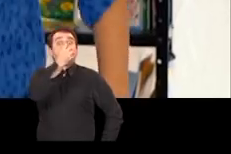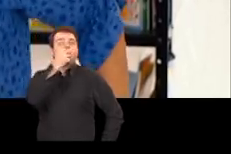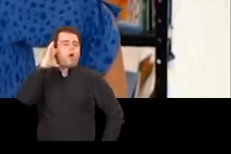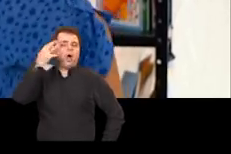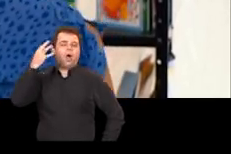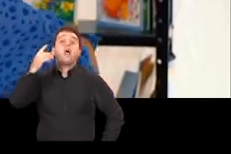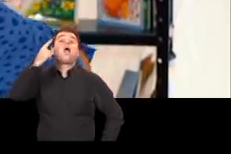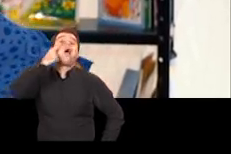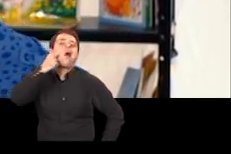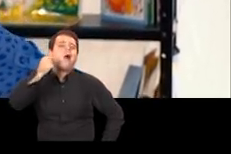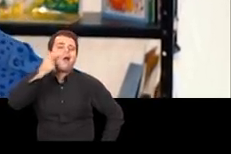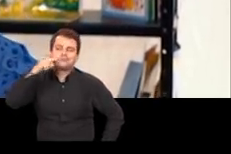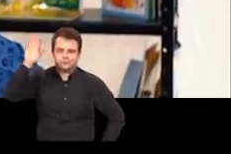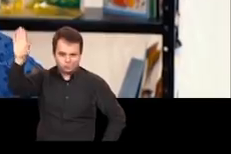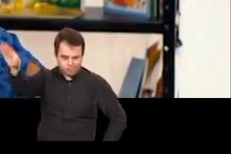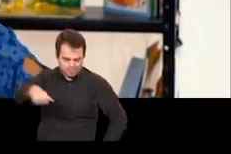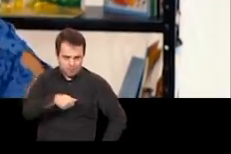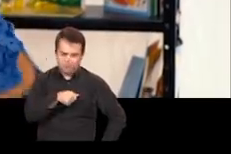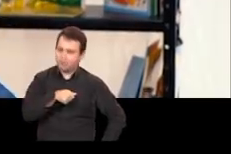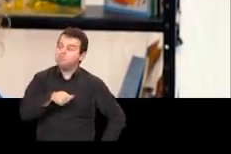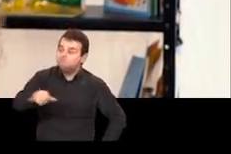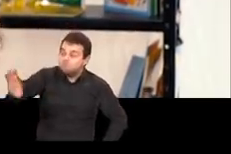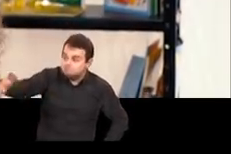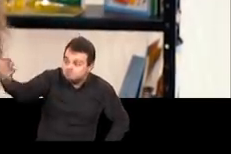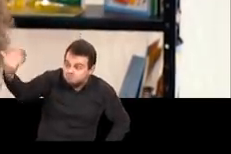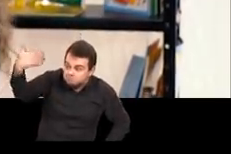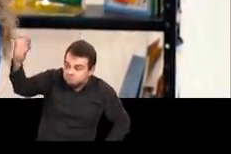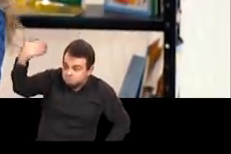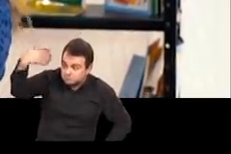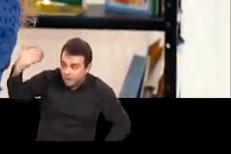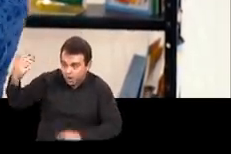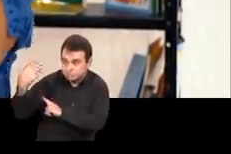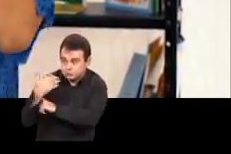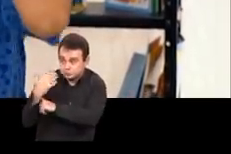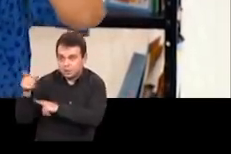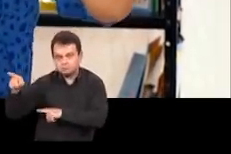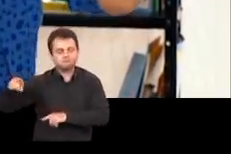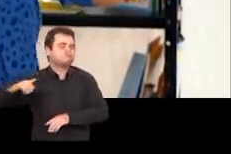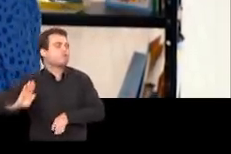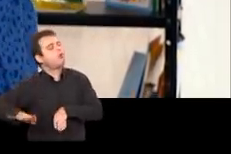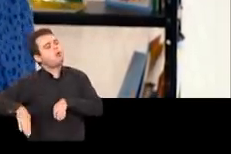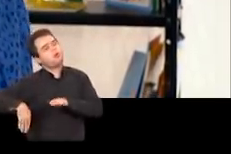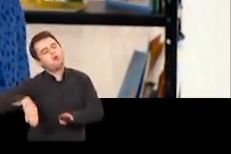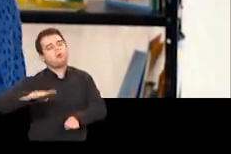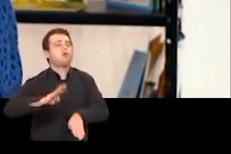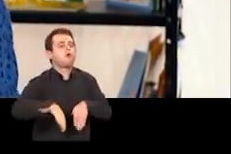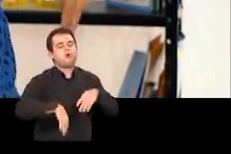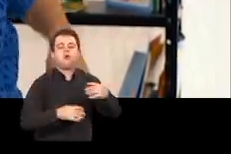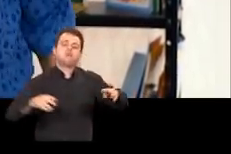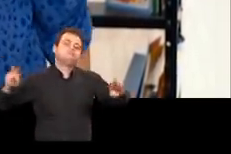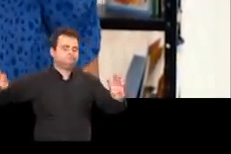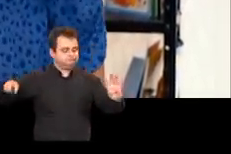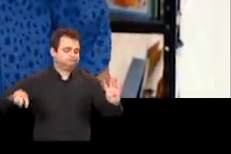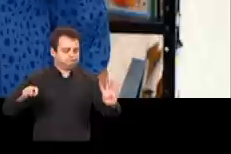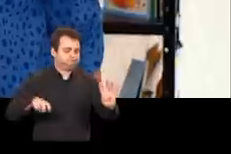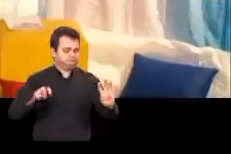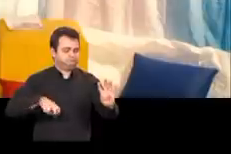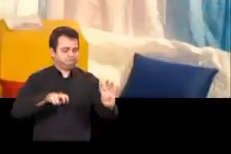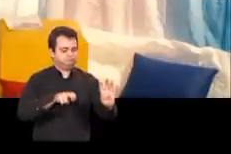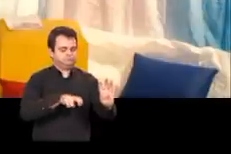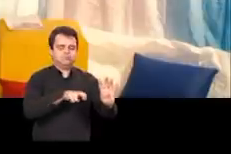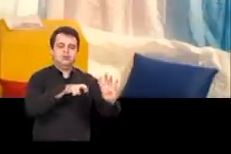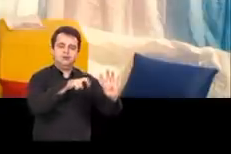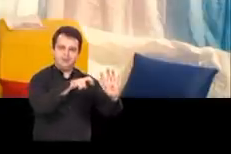gato. Minhão! Minhão! O gato veio ajudar a colher o